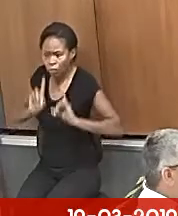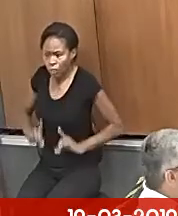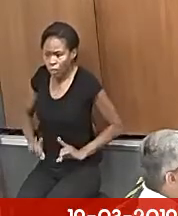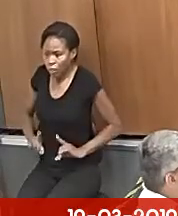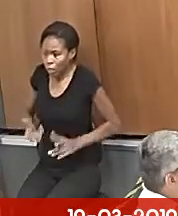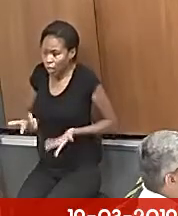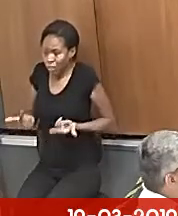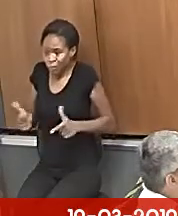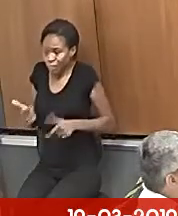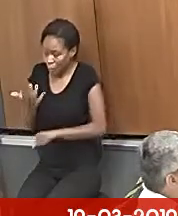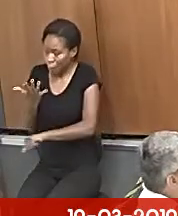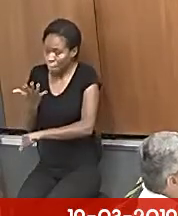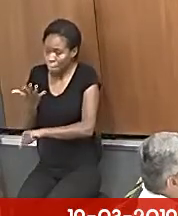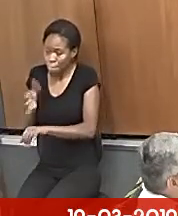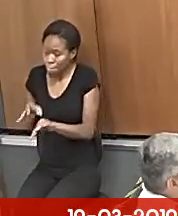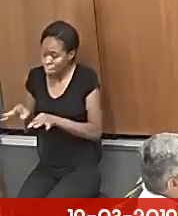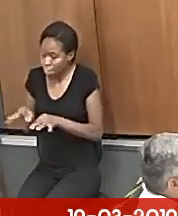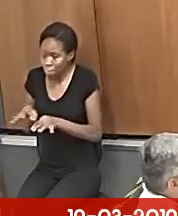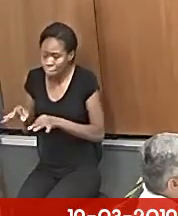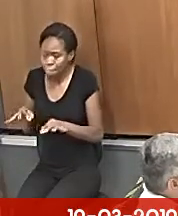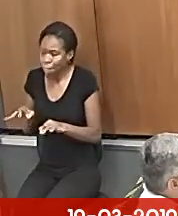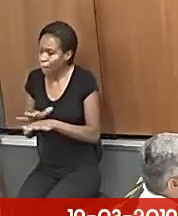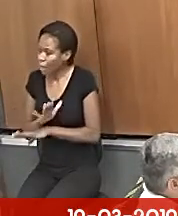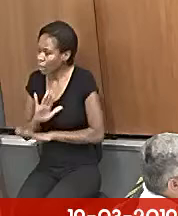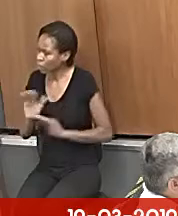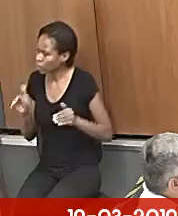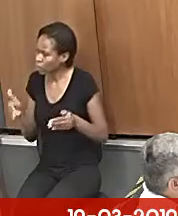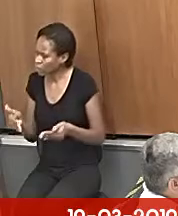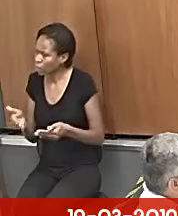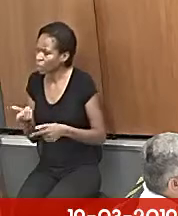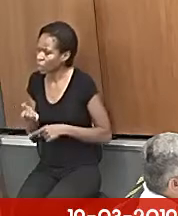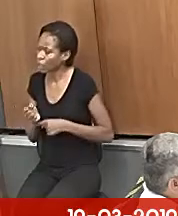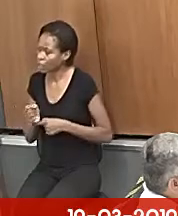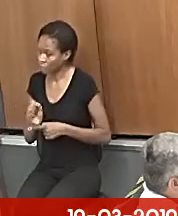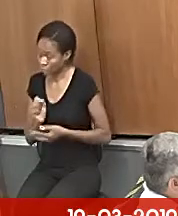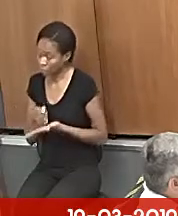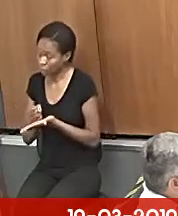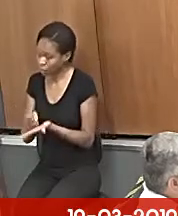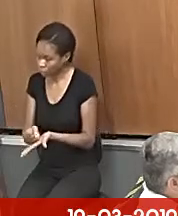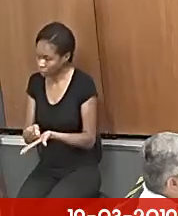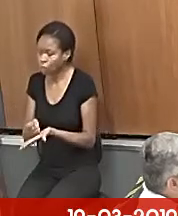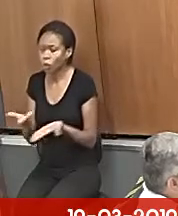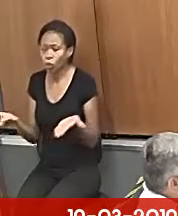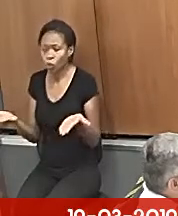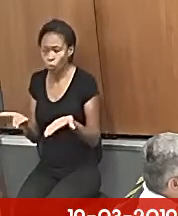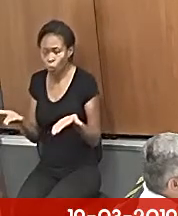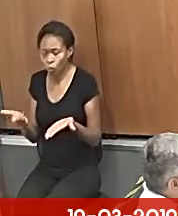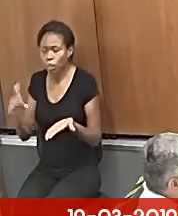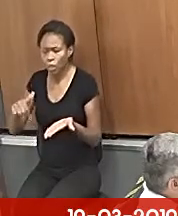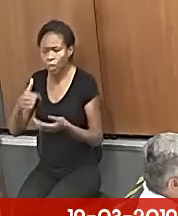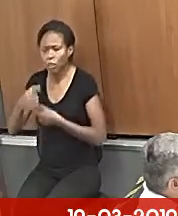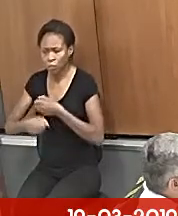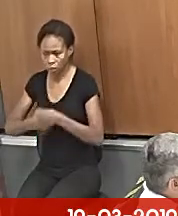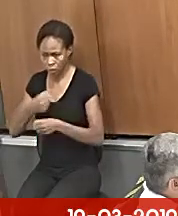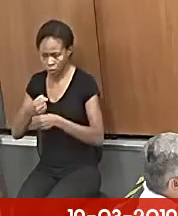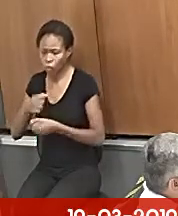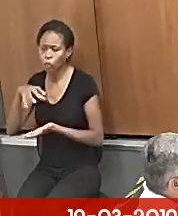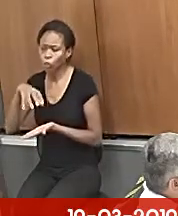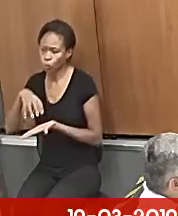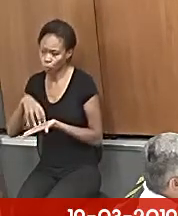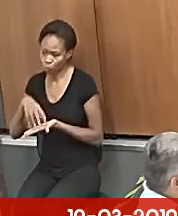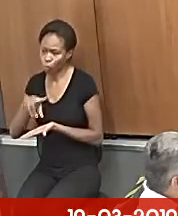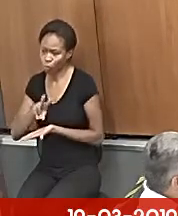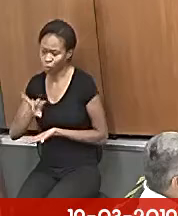né então se deus quiser marcelo não vê ou seja instalado este ano me pediram para que